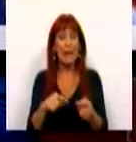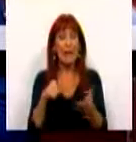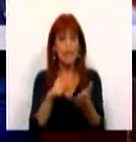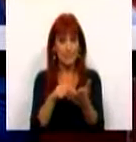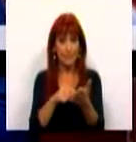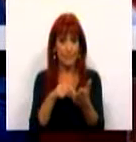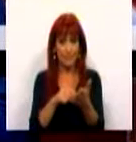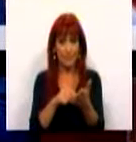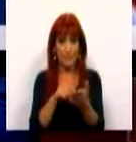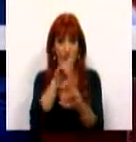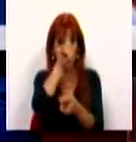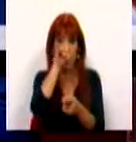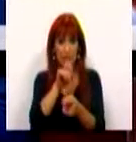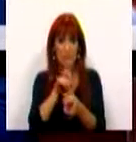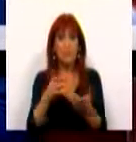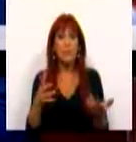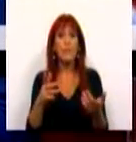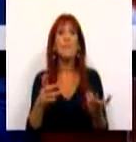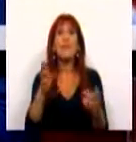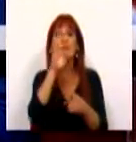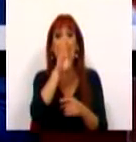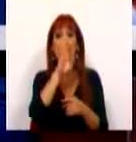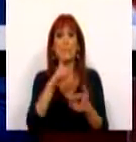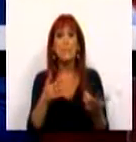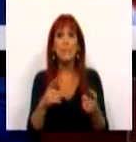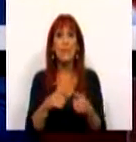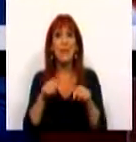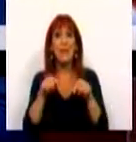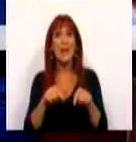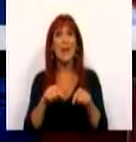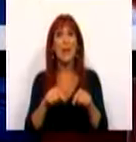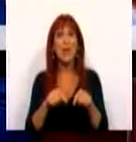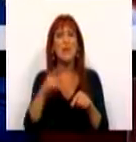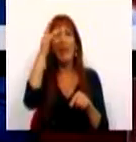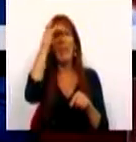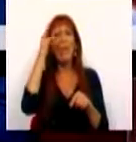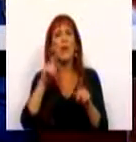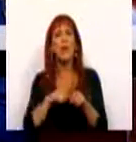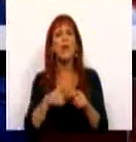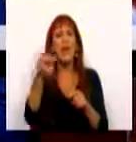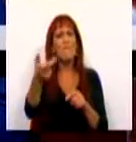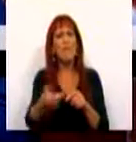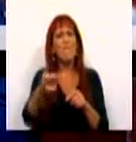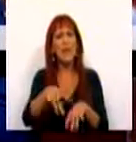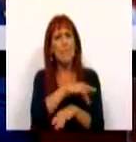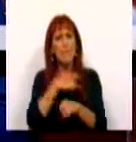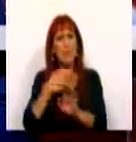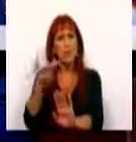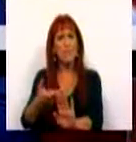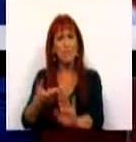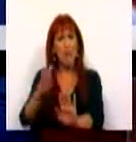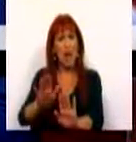a esta questão e se estas facilidades de fixação